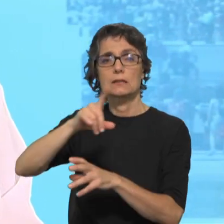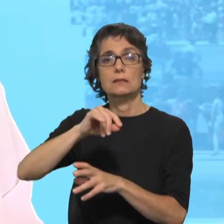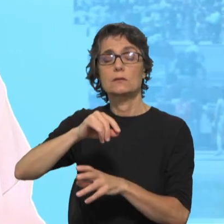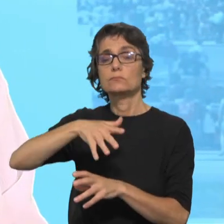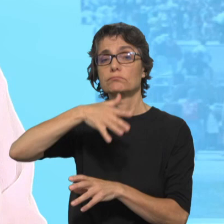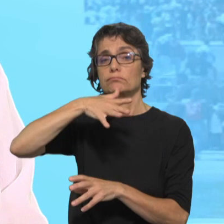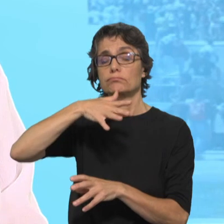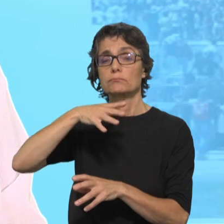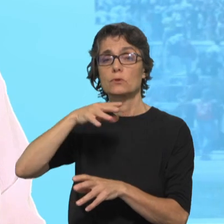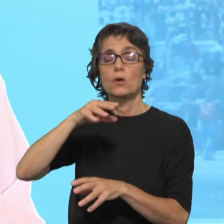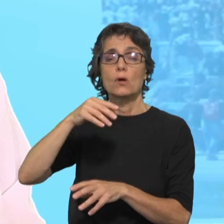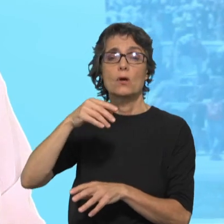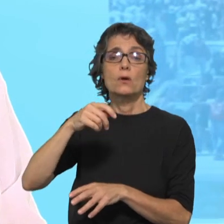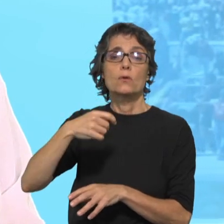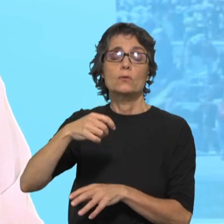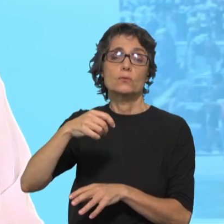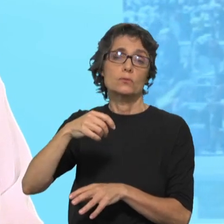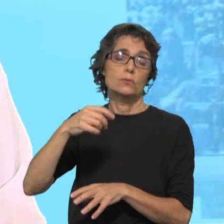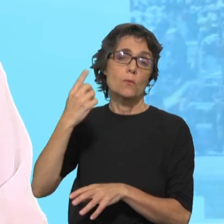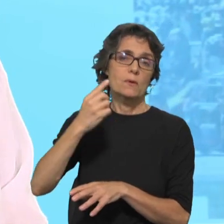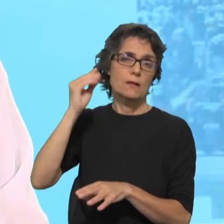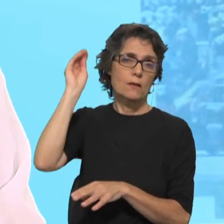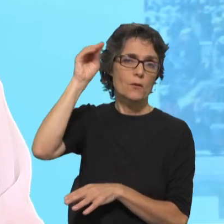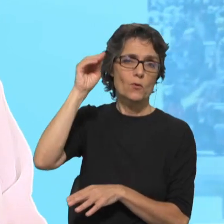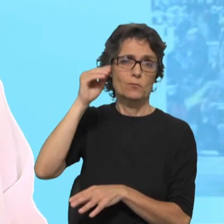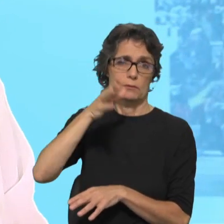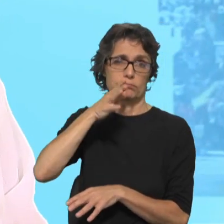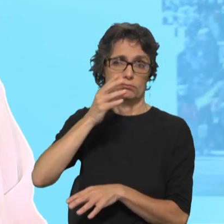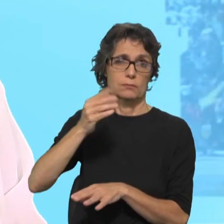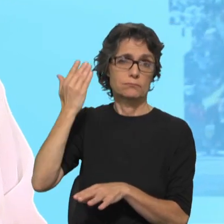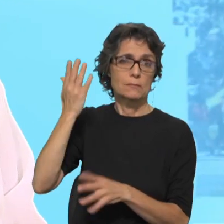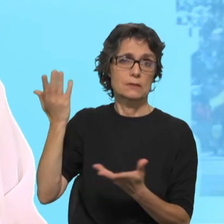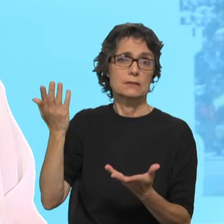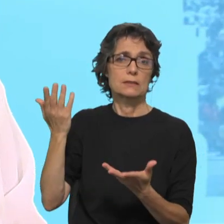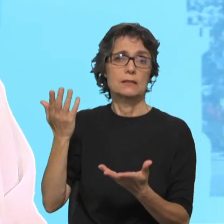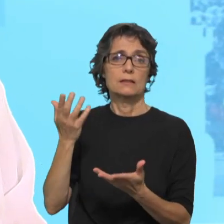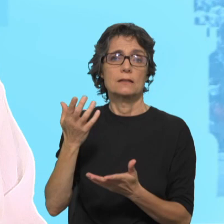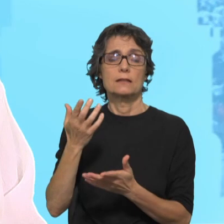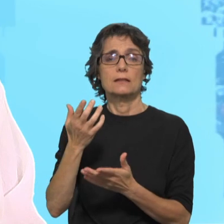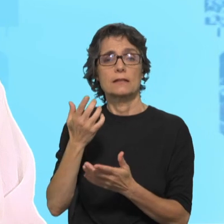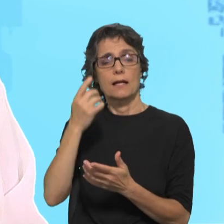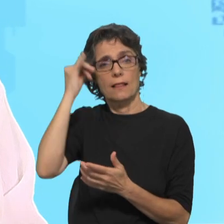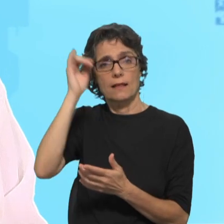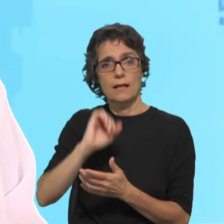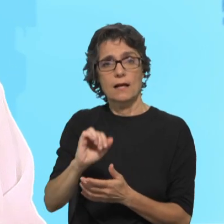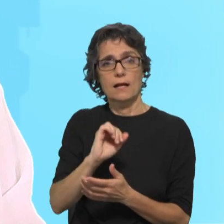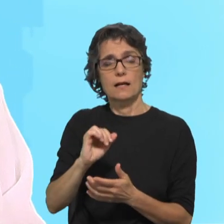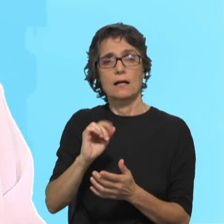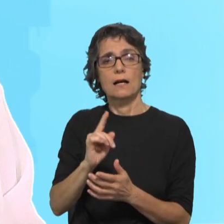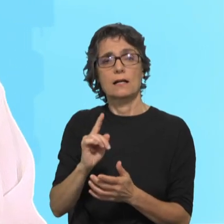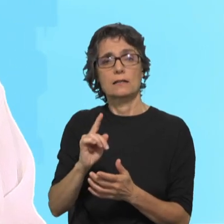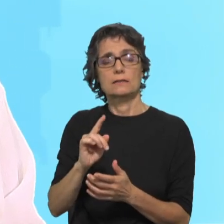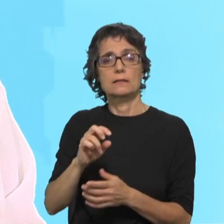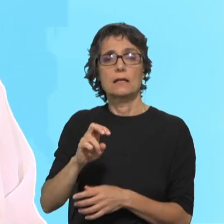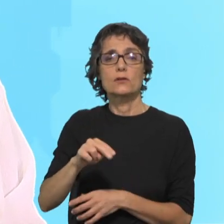tempos eram muito claros a esse respeito. Percebia-se que a ideia era que o 10 de junho